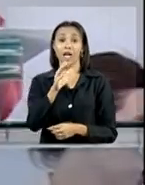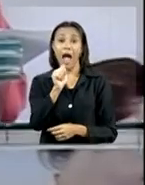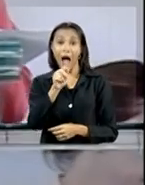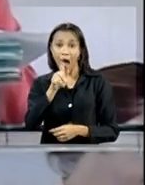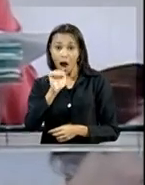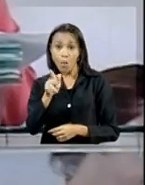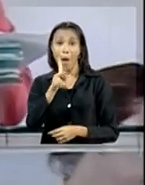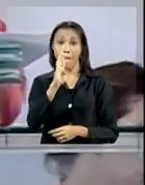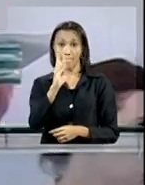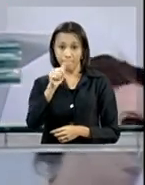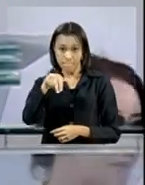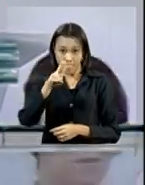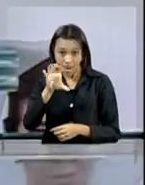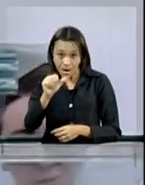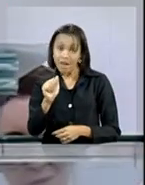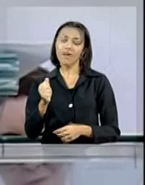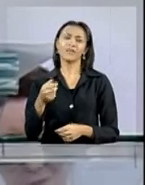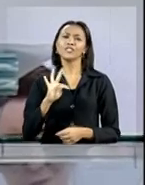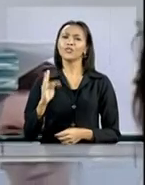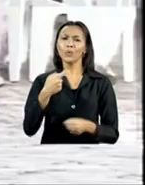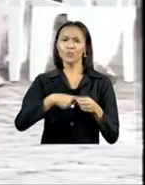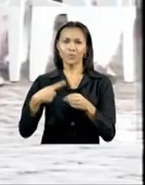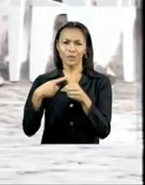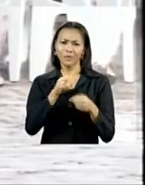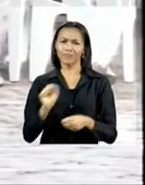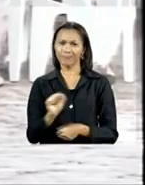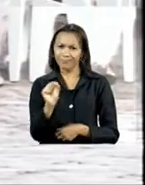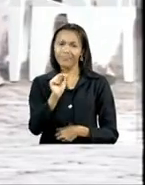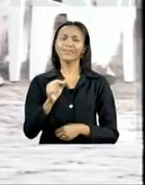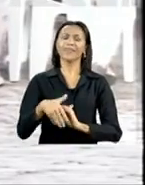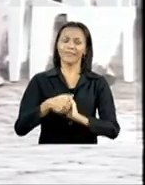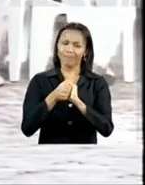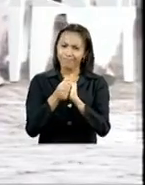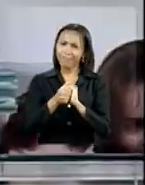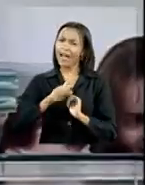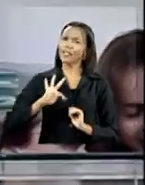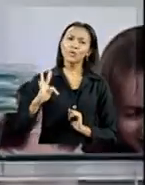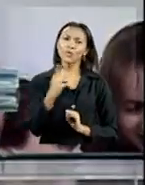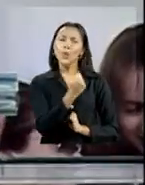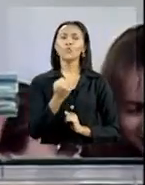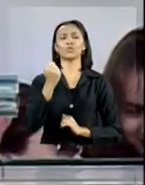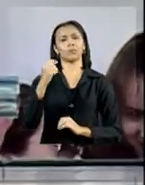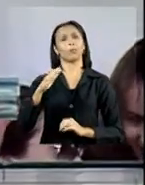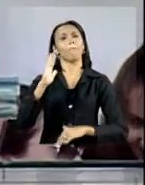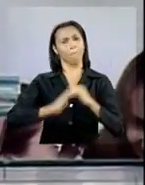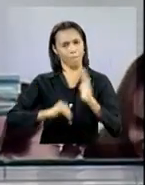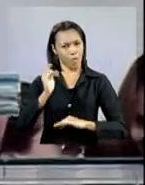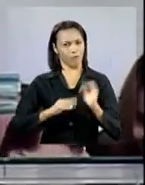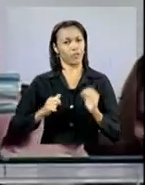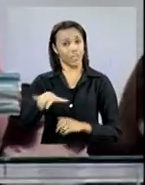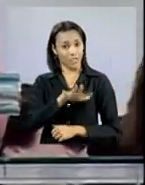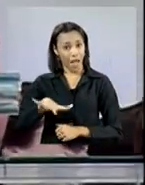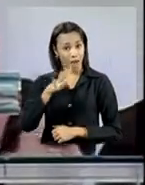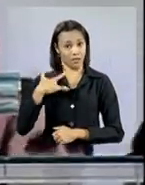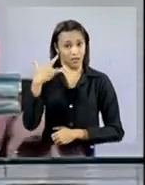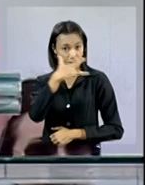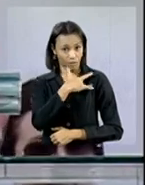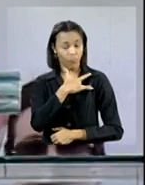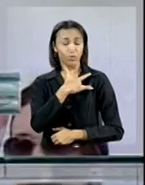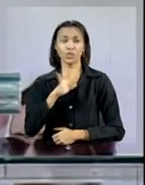através deles cumprimentar também todos os profissionais da área de saúde